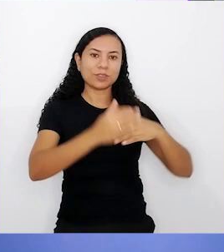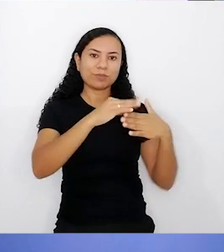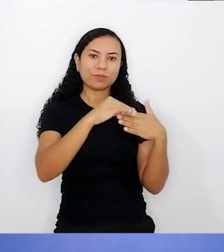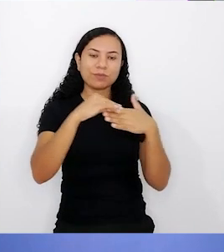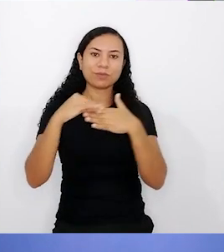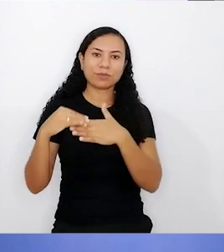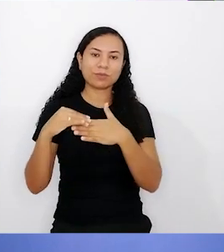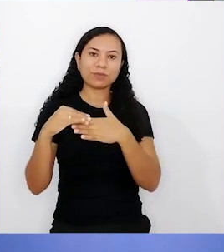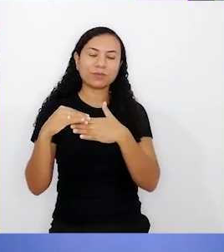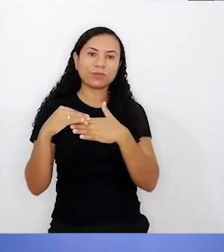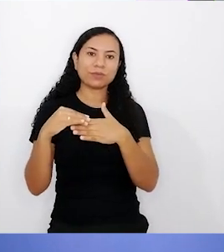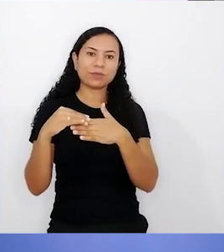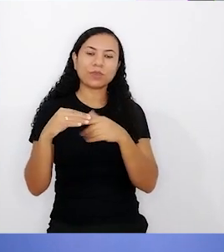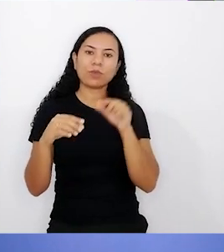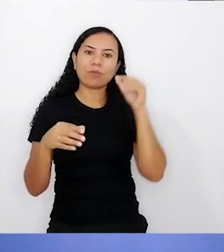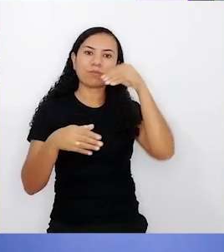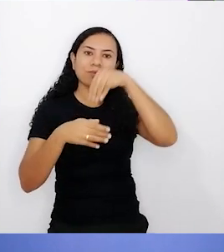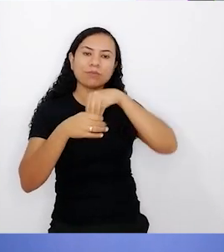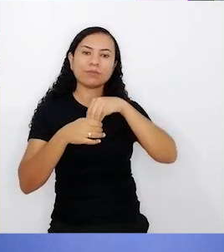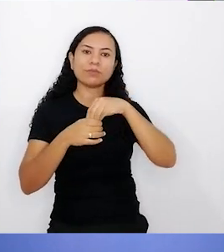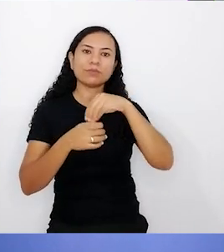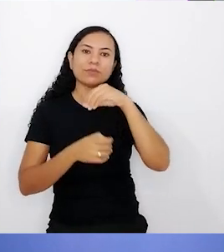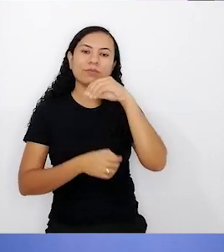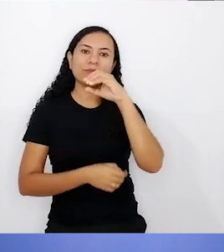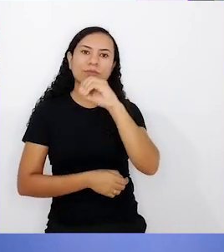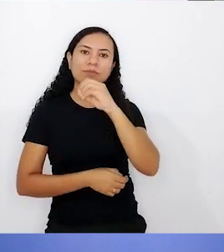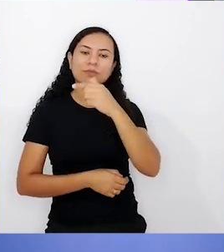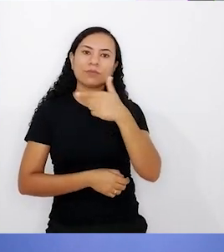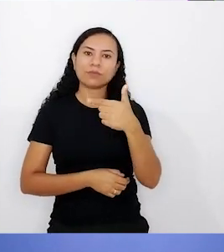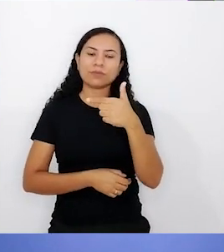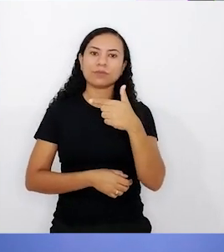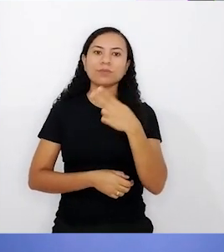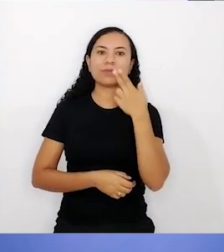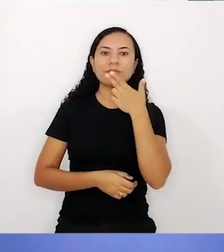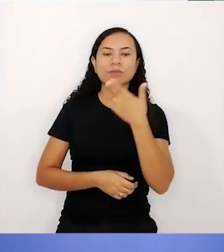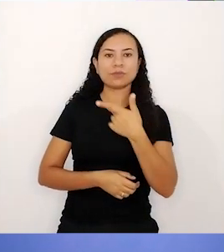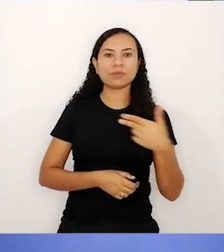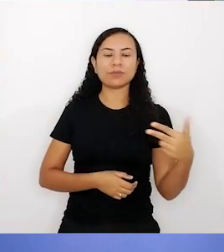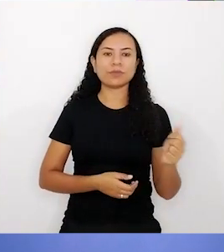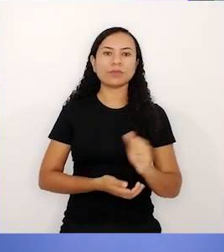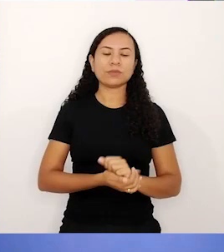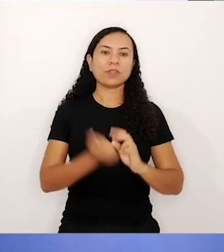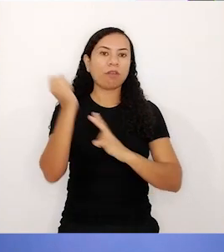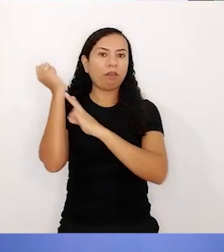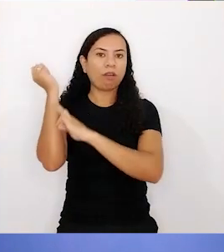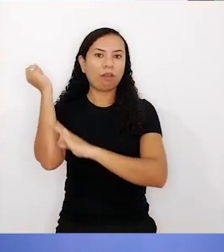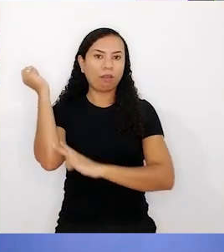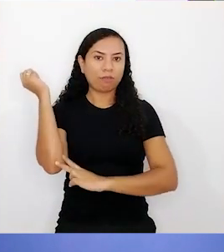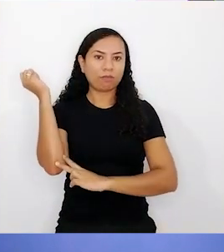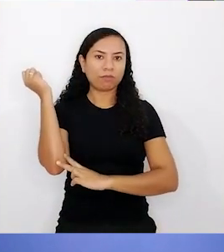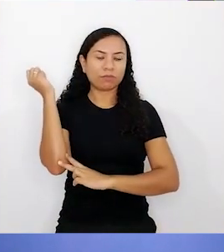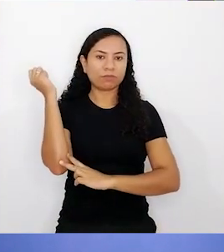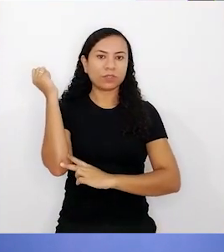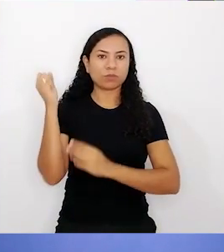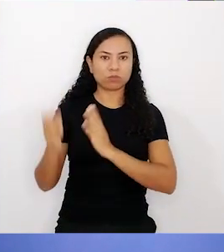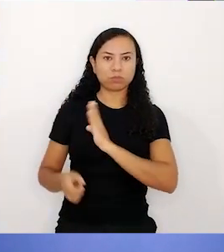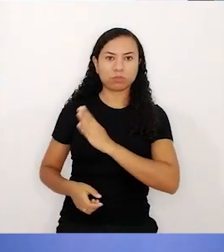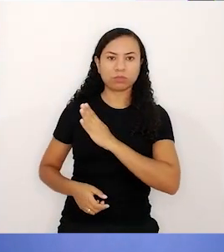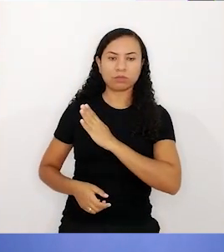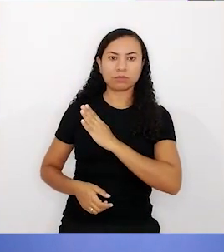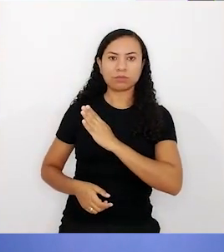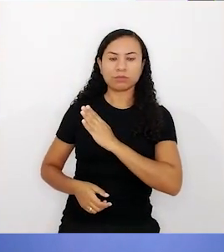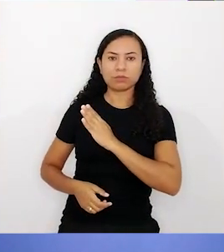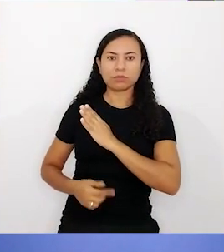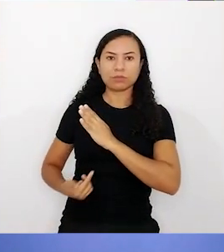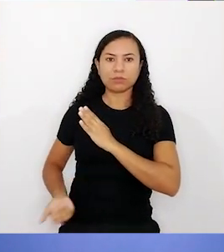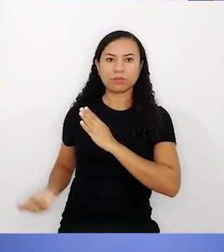carregam sangue rico em oxigênio e nutrientes. As veias retornam ao coração, enquanto